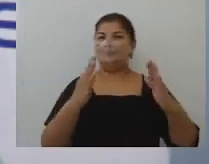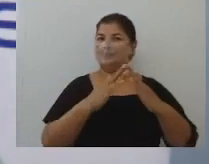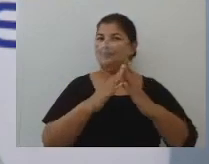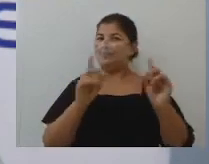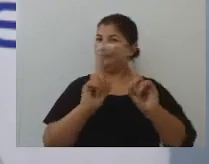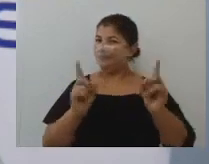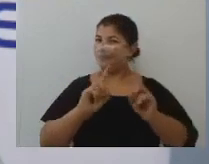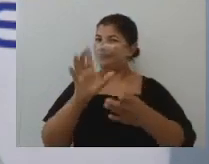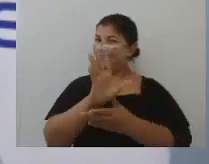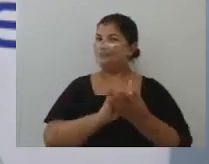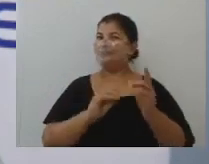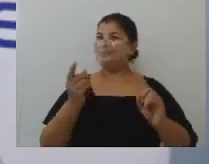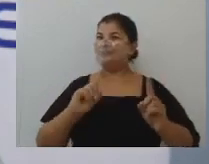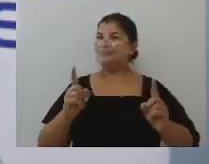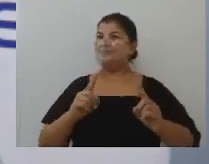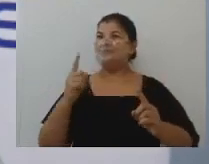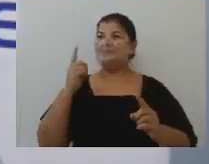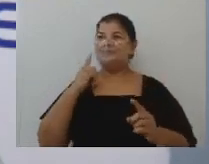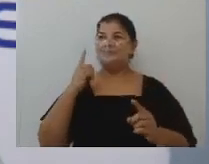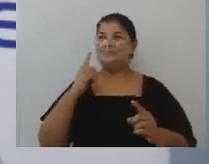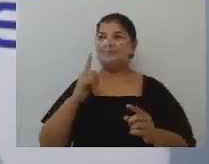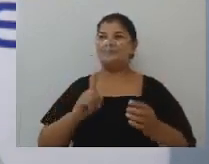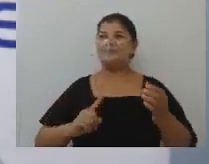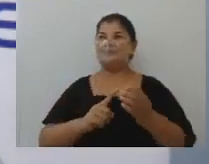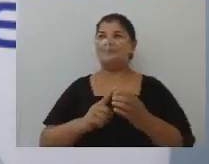casa, repito.